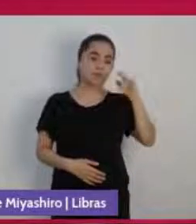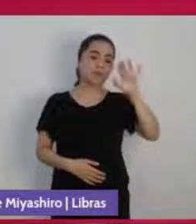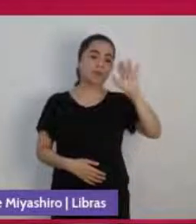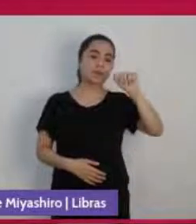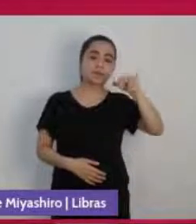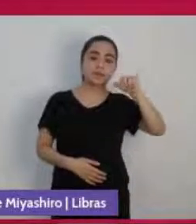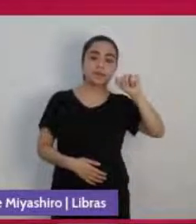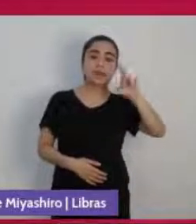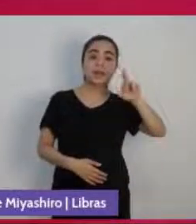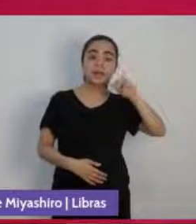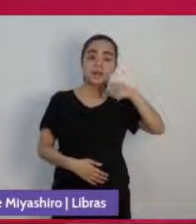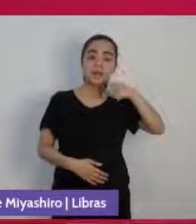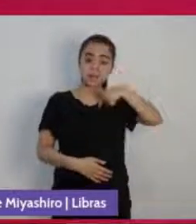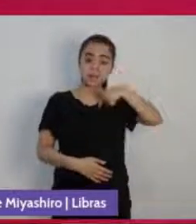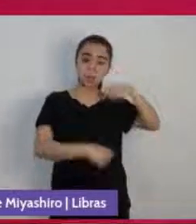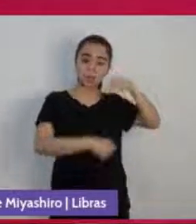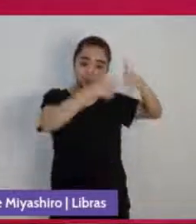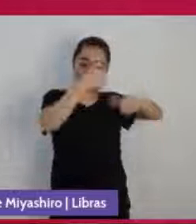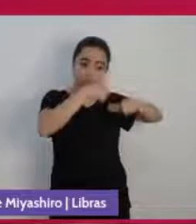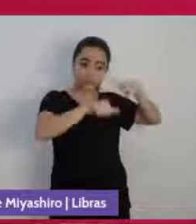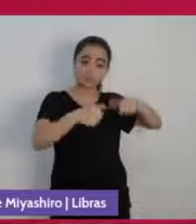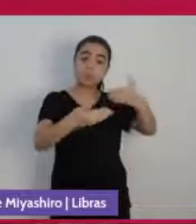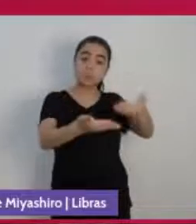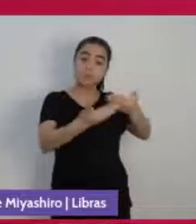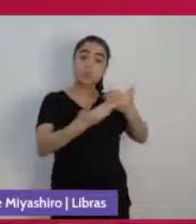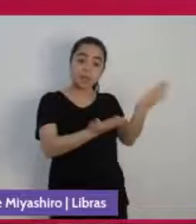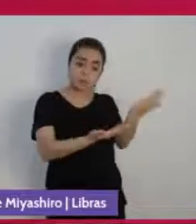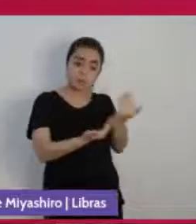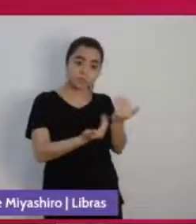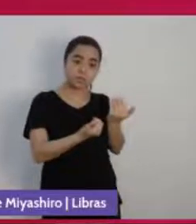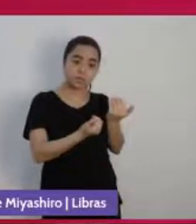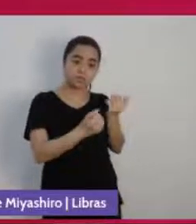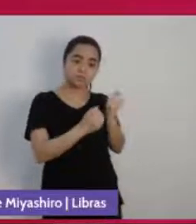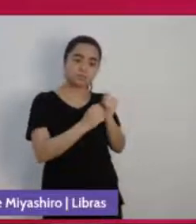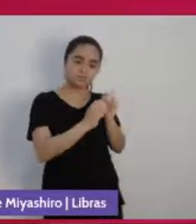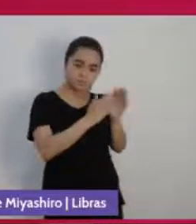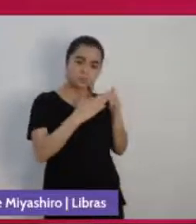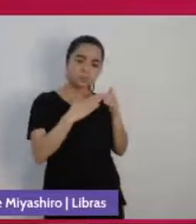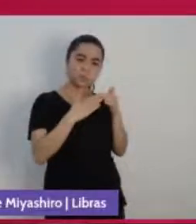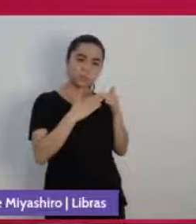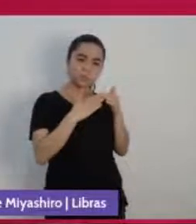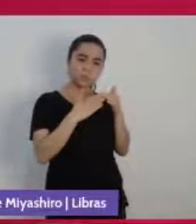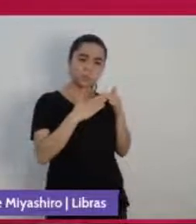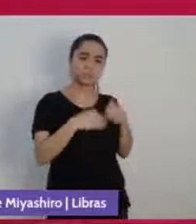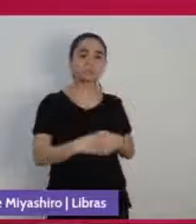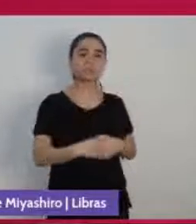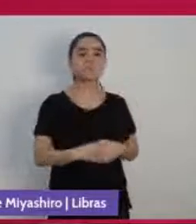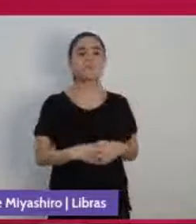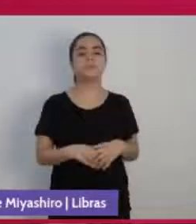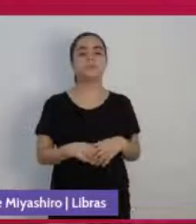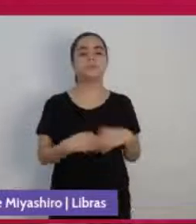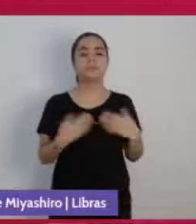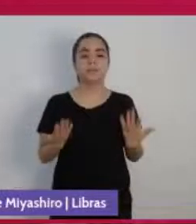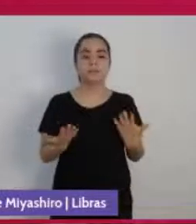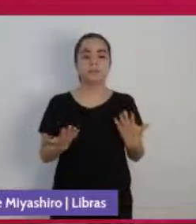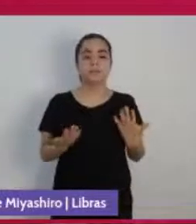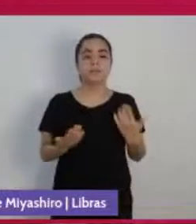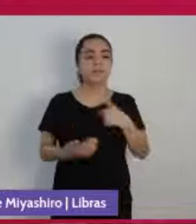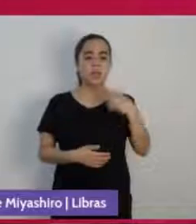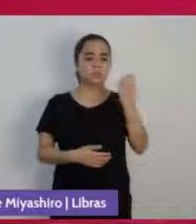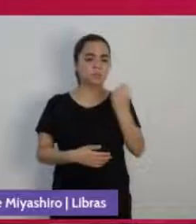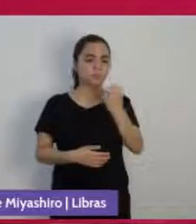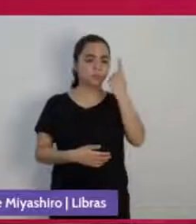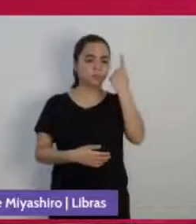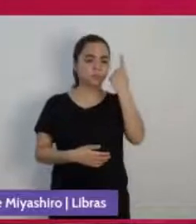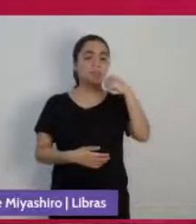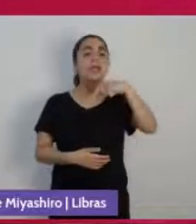exame. Venha comigo, por favor. A partir daquele momento, eu já não sou uma estranha, eu sou